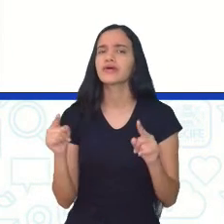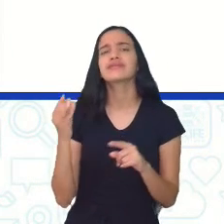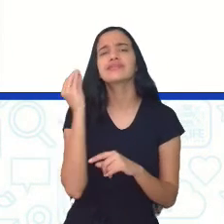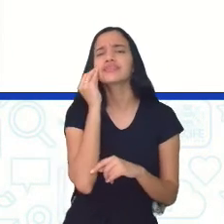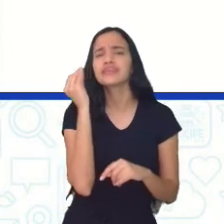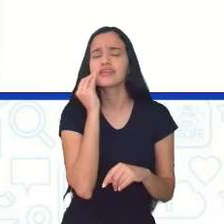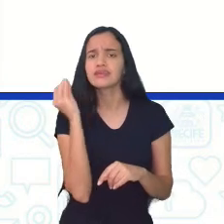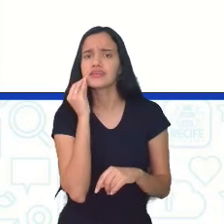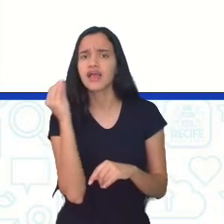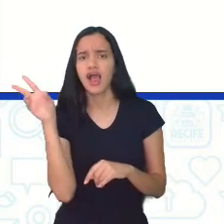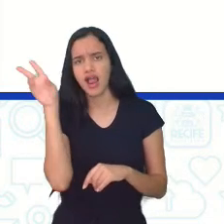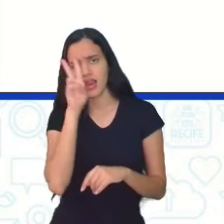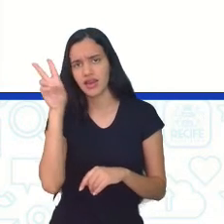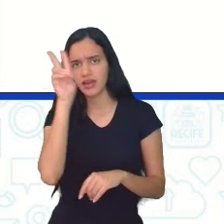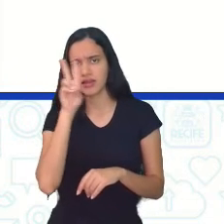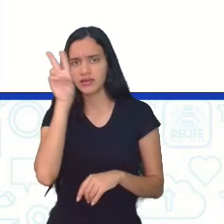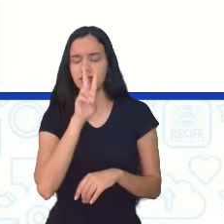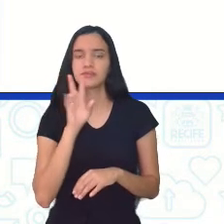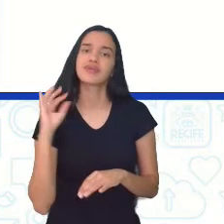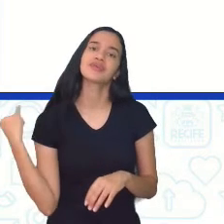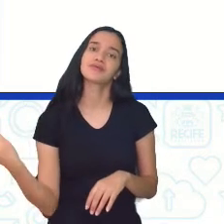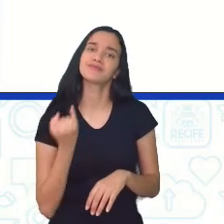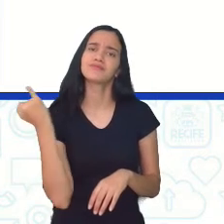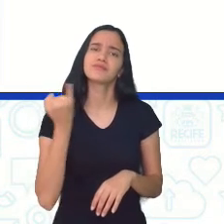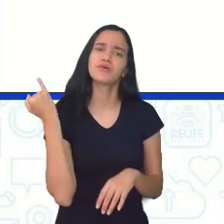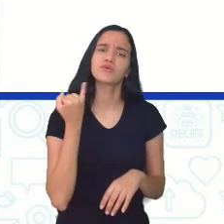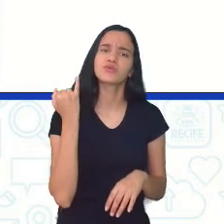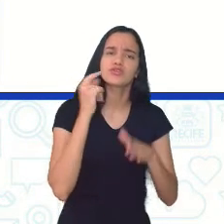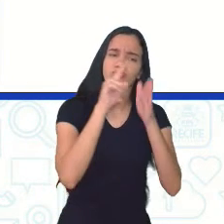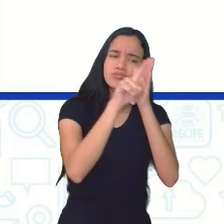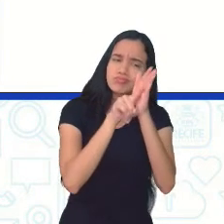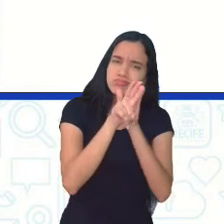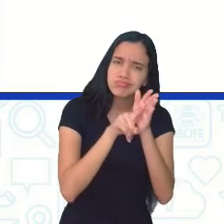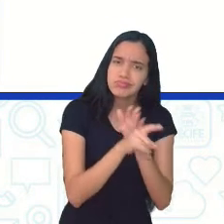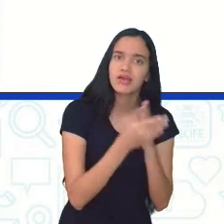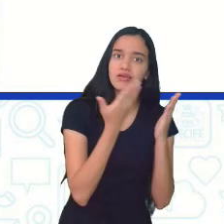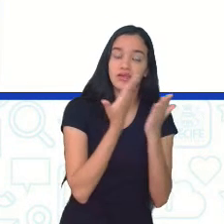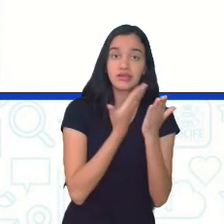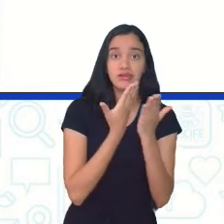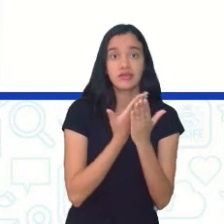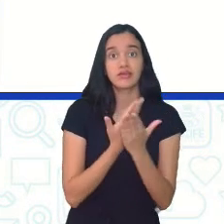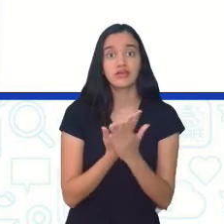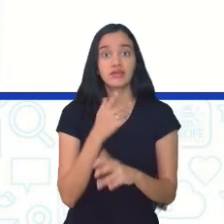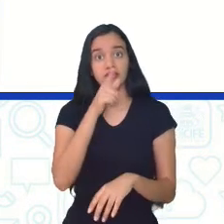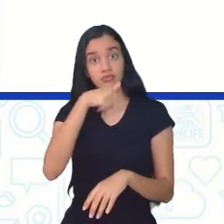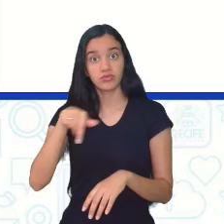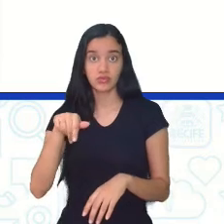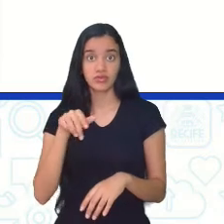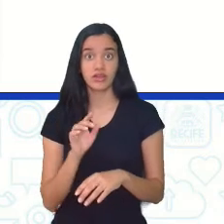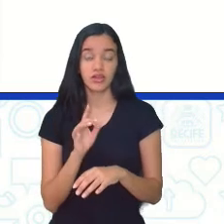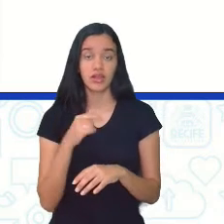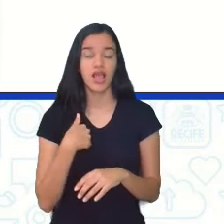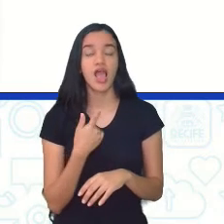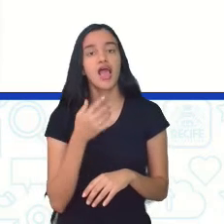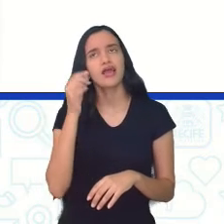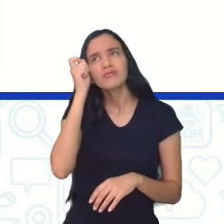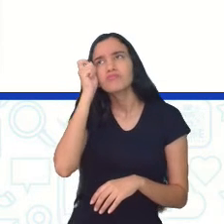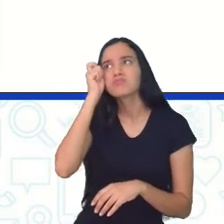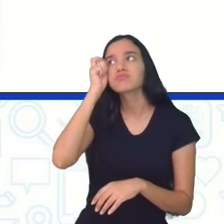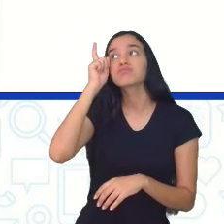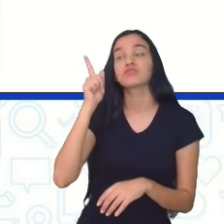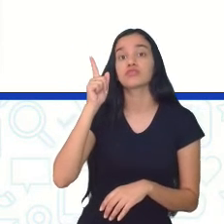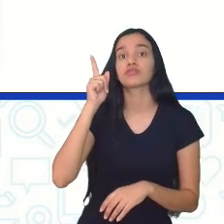tenta, lembra, é importante investigar, mergulhar, para ver se você mobiliza as